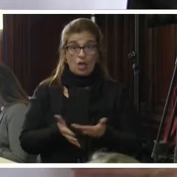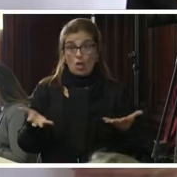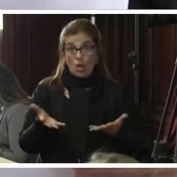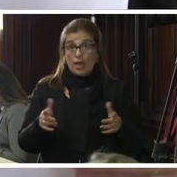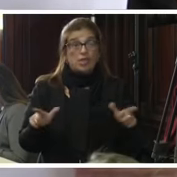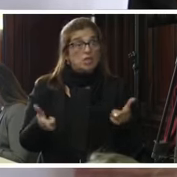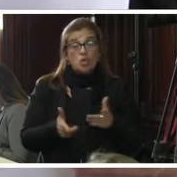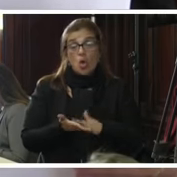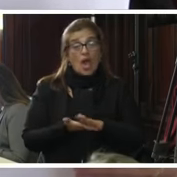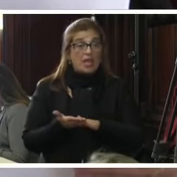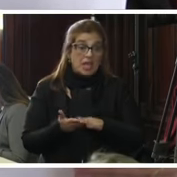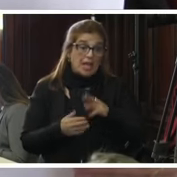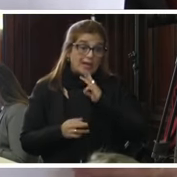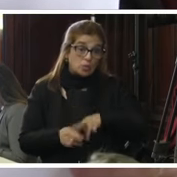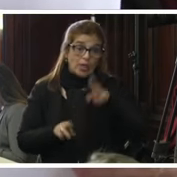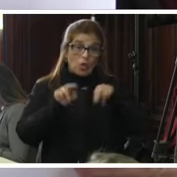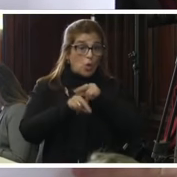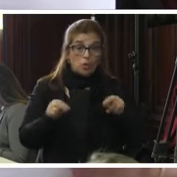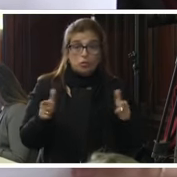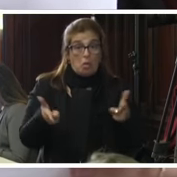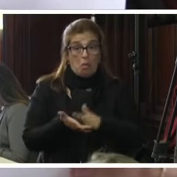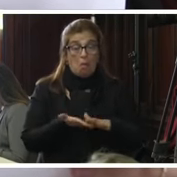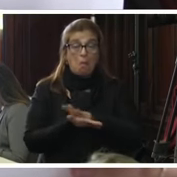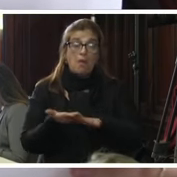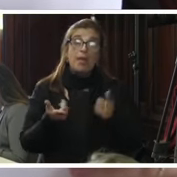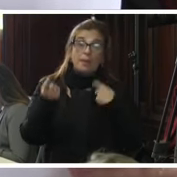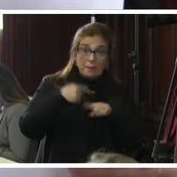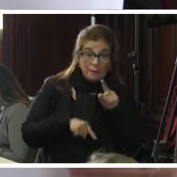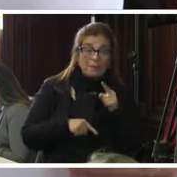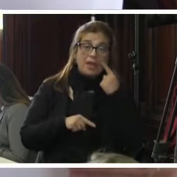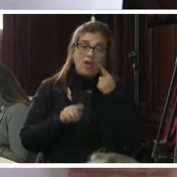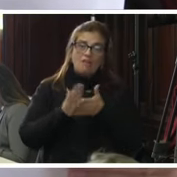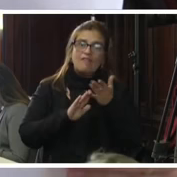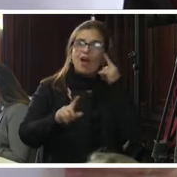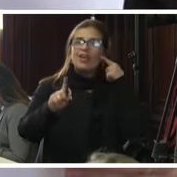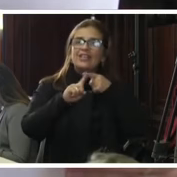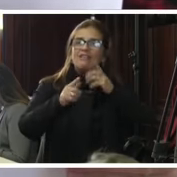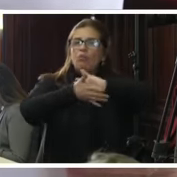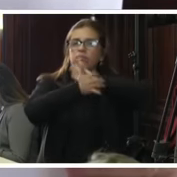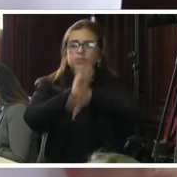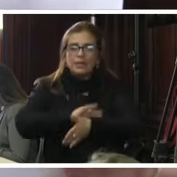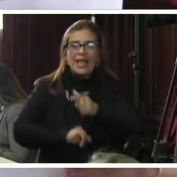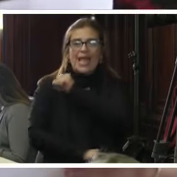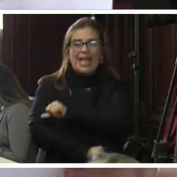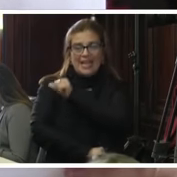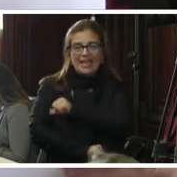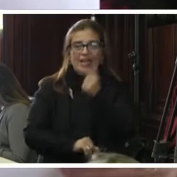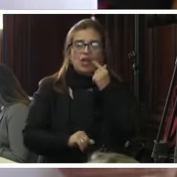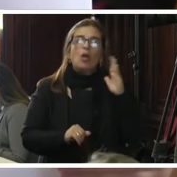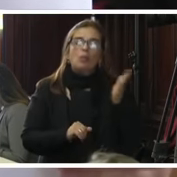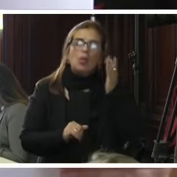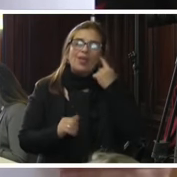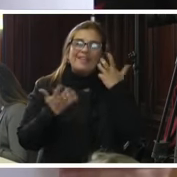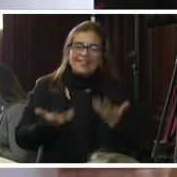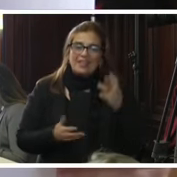tem uma decisão definitiva, mas está em vigor uma medida liminar que obriga o Estado do Rio de Janeiro a produzir um plano